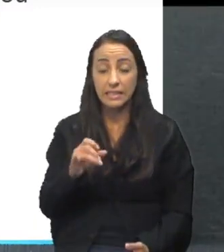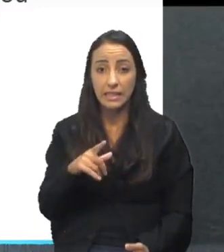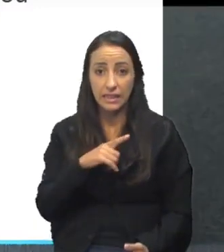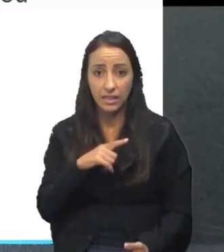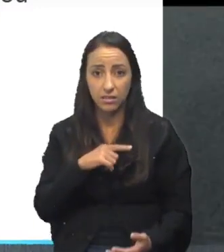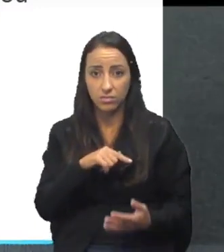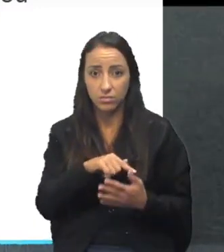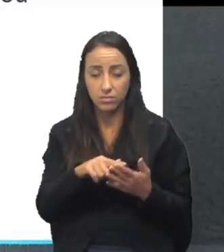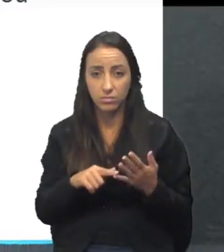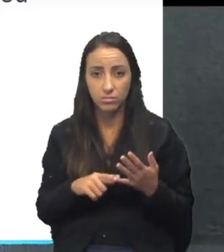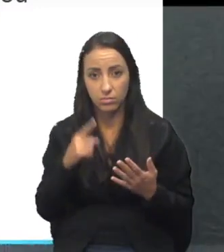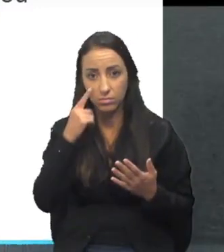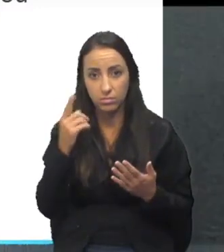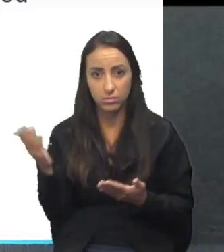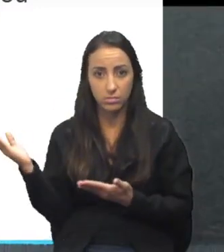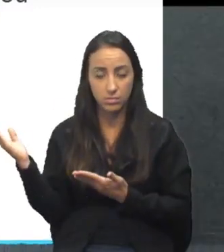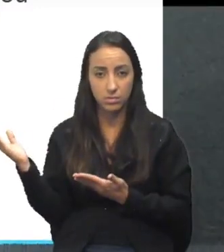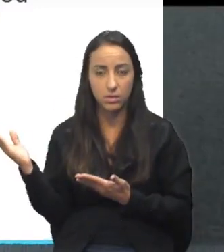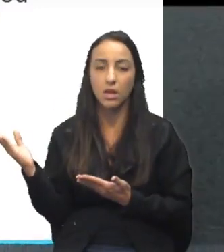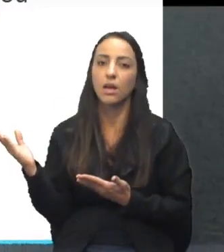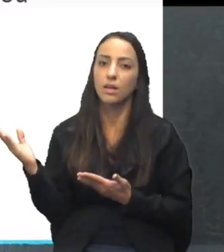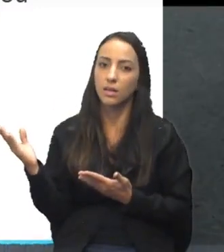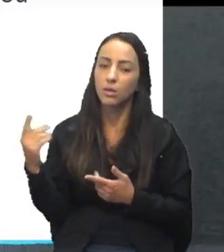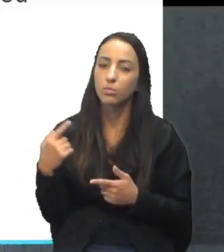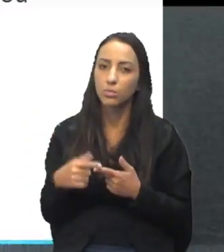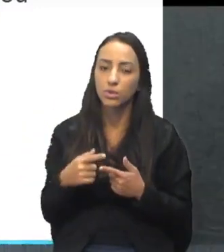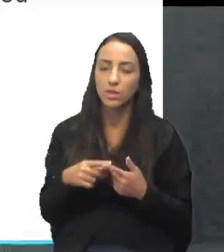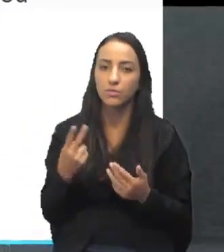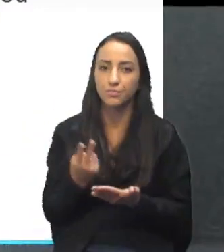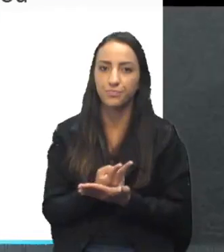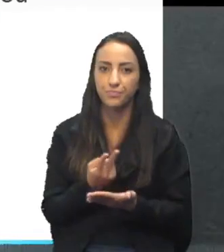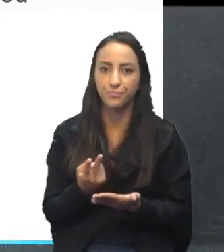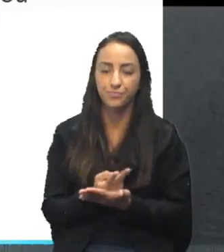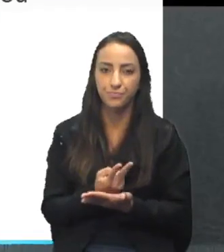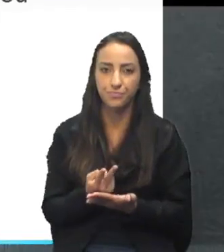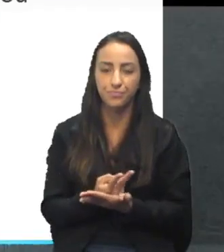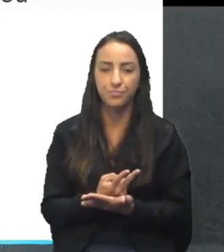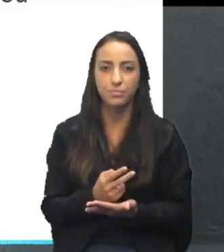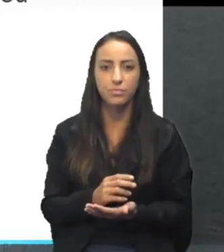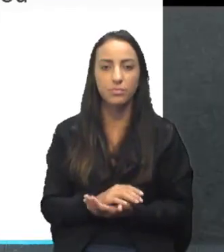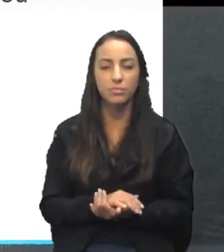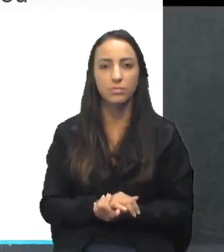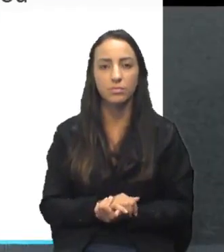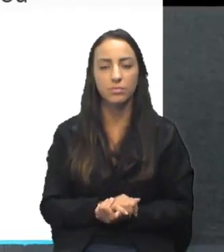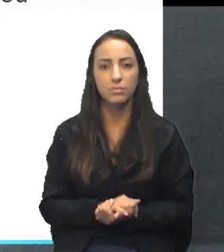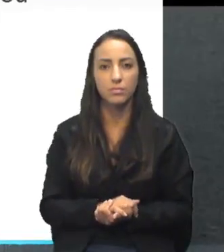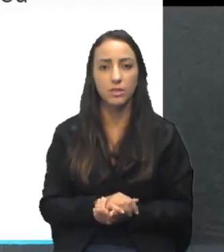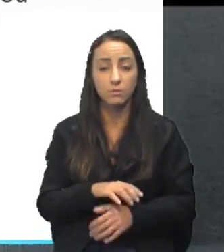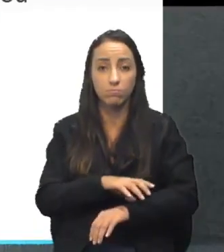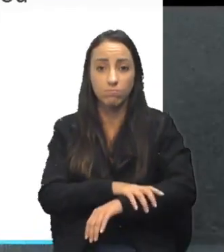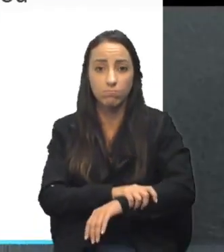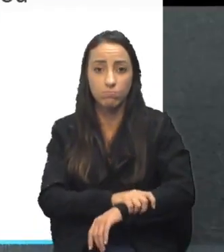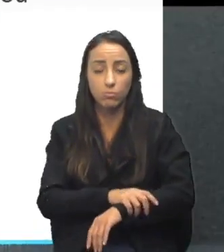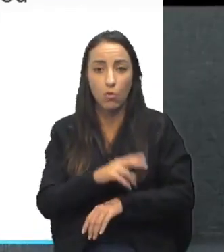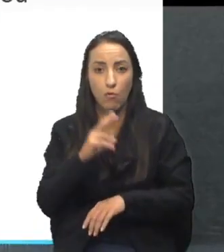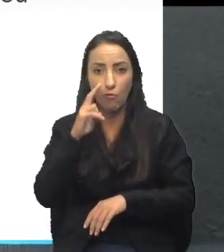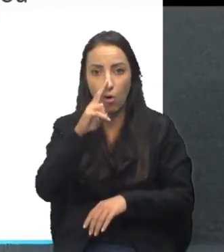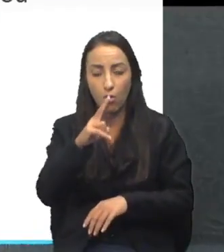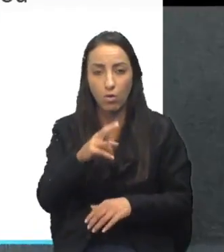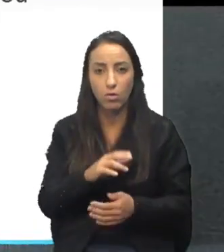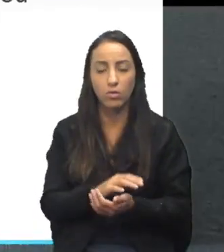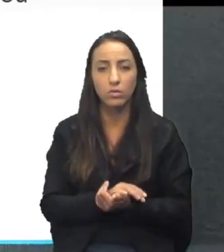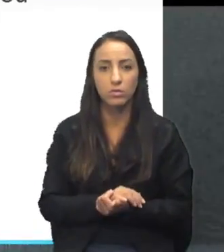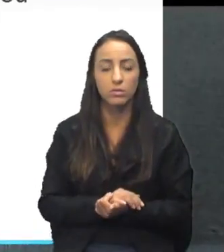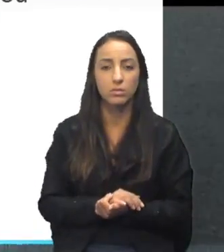esses sinais, há indícios de que essa bandagem está comprimindo demais a região